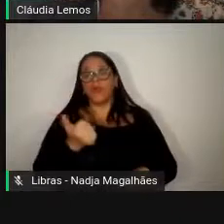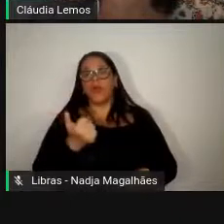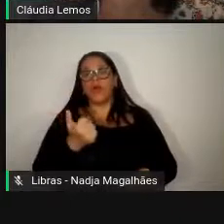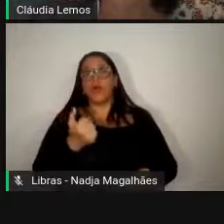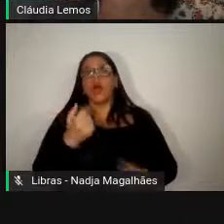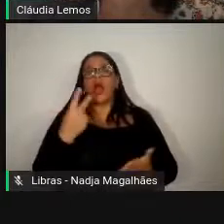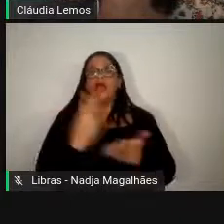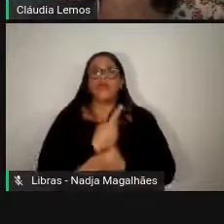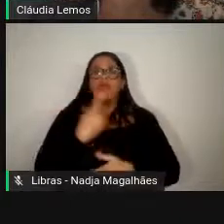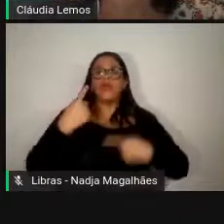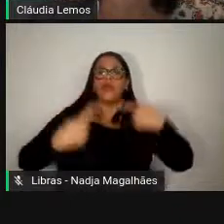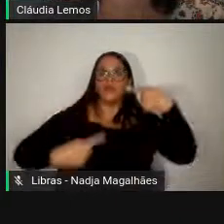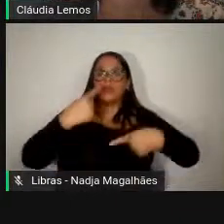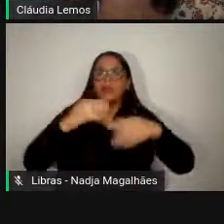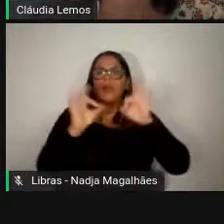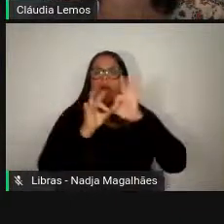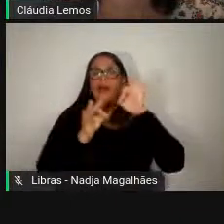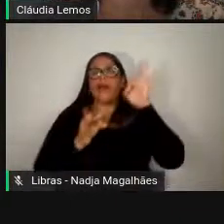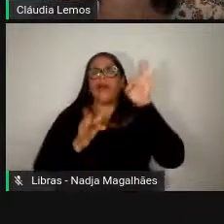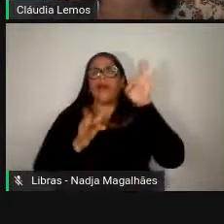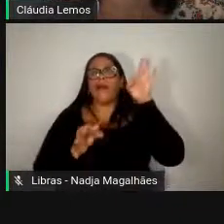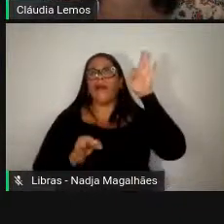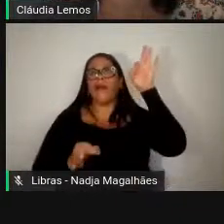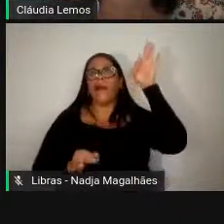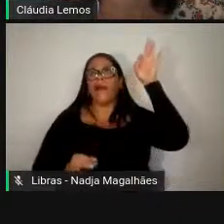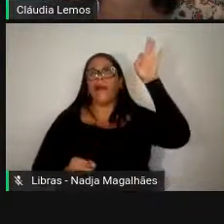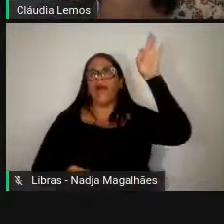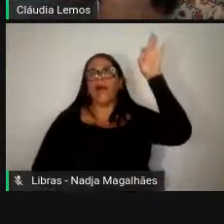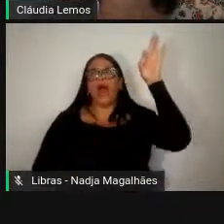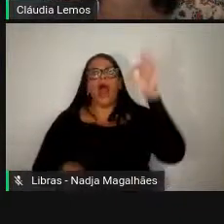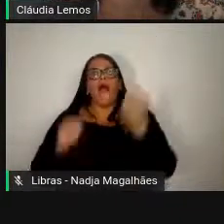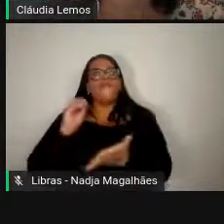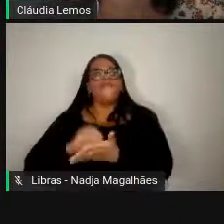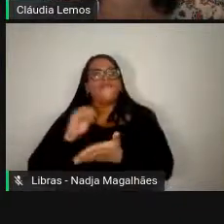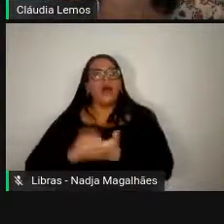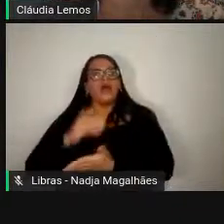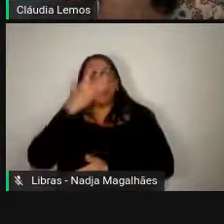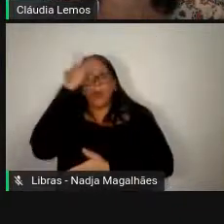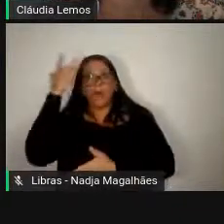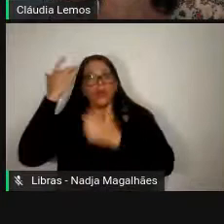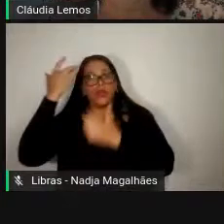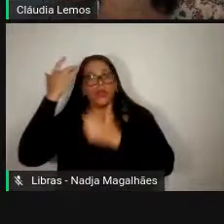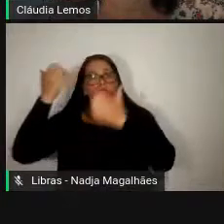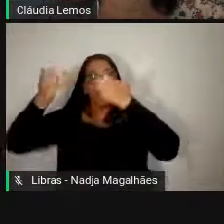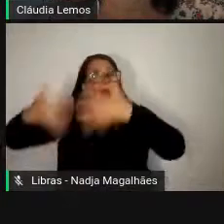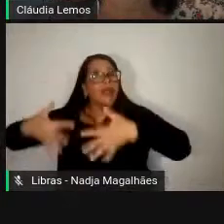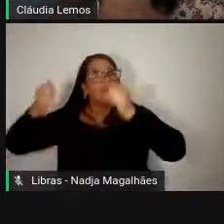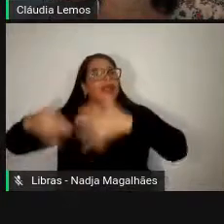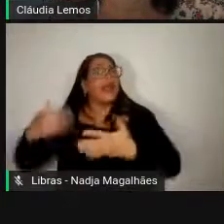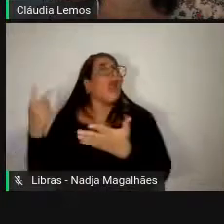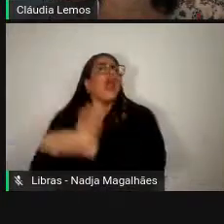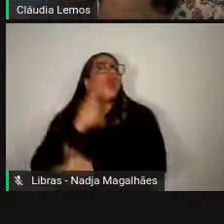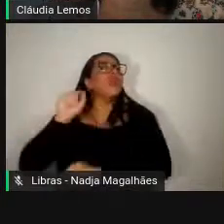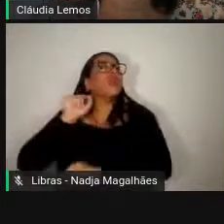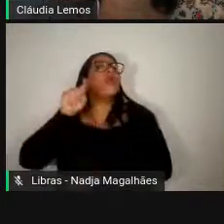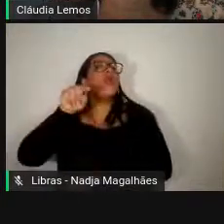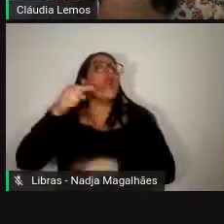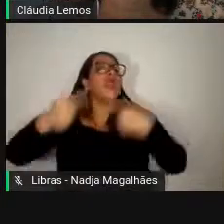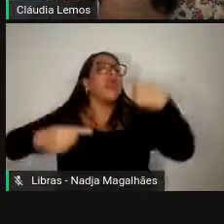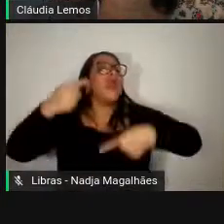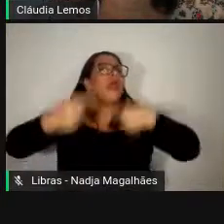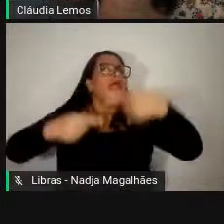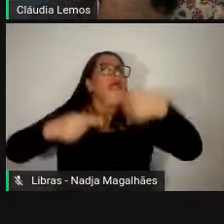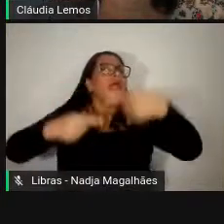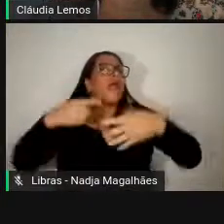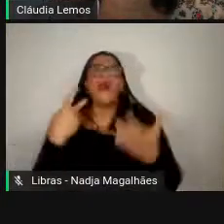o discurso às vezes é longuíssimo. E se você não tem algo para explicar o que é aquilo, o que é aquilo, o que significa aquele discurso,